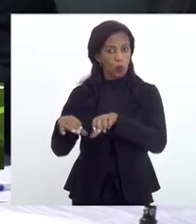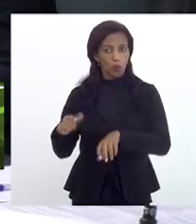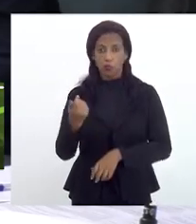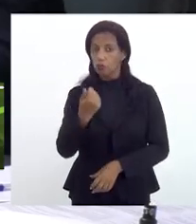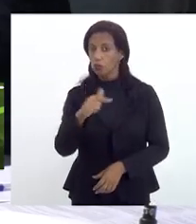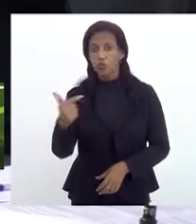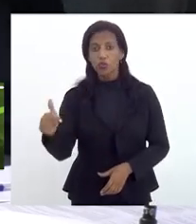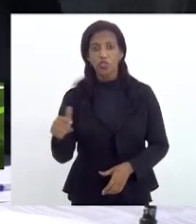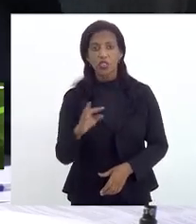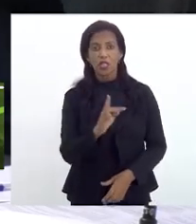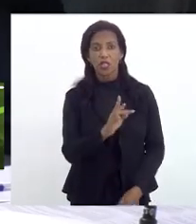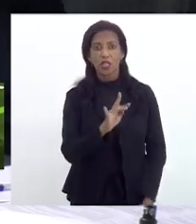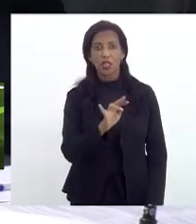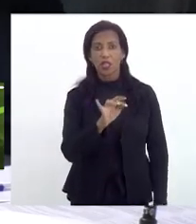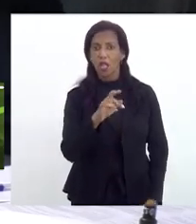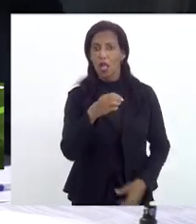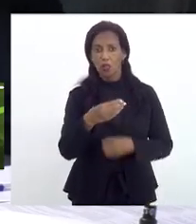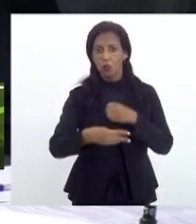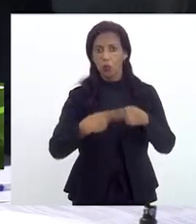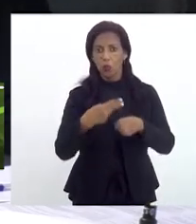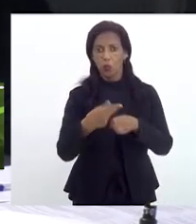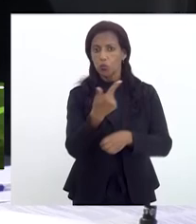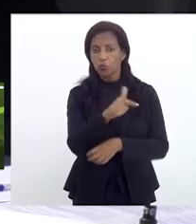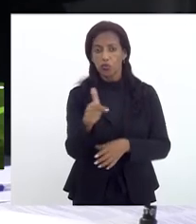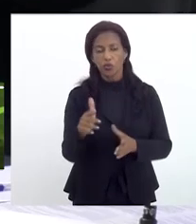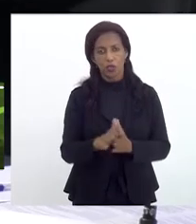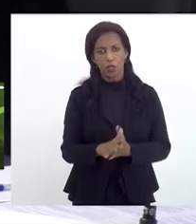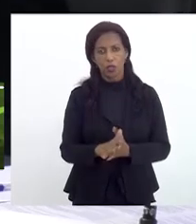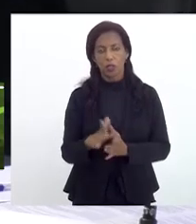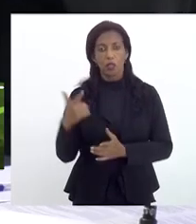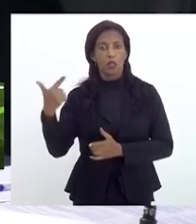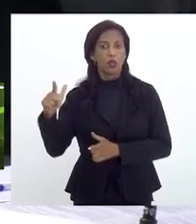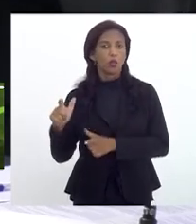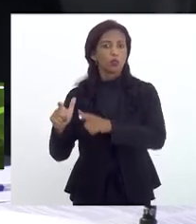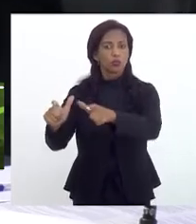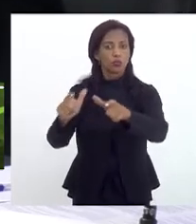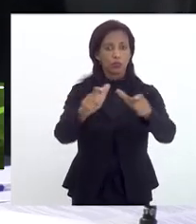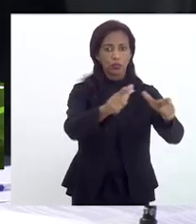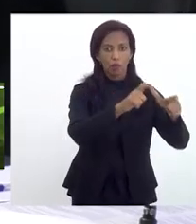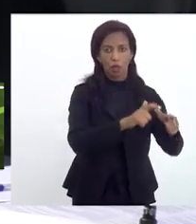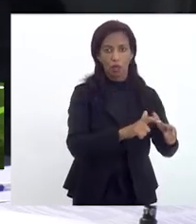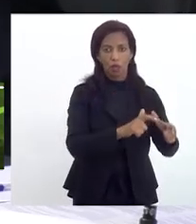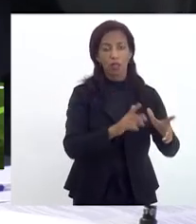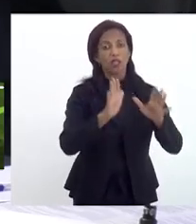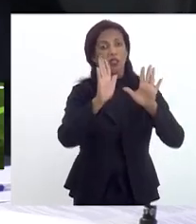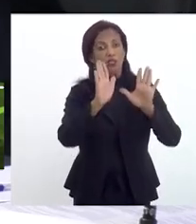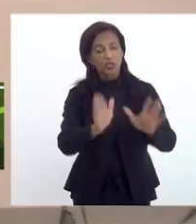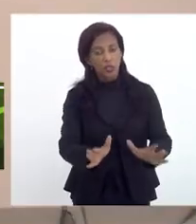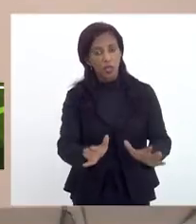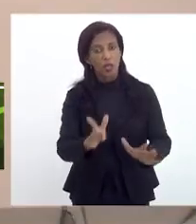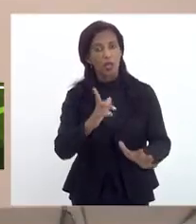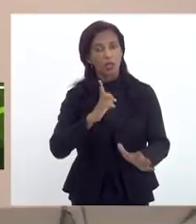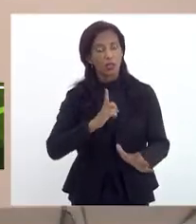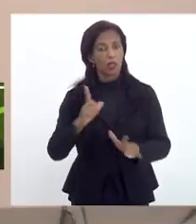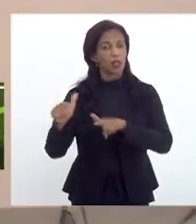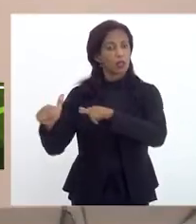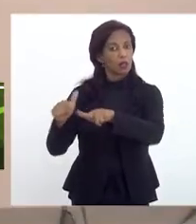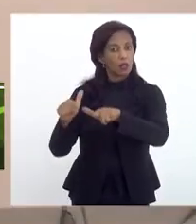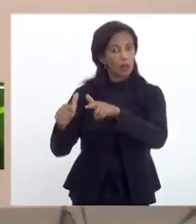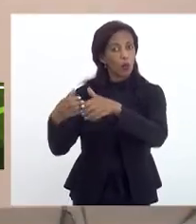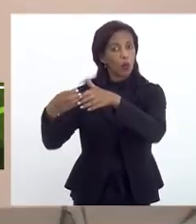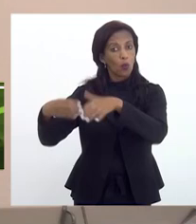Isso existe hoje Em outros lugares Em outras áreas Já existem Servidores